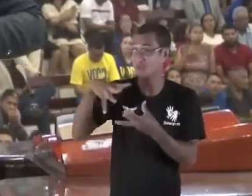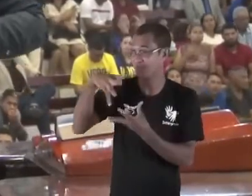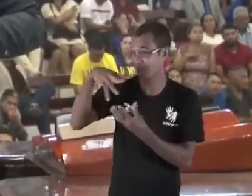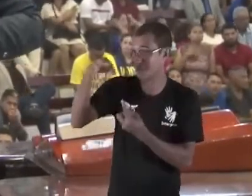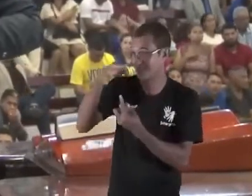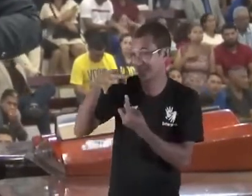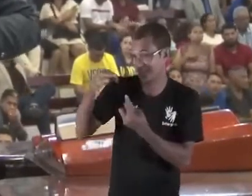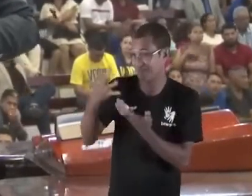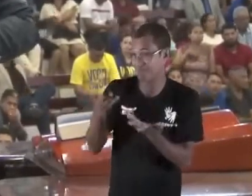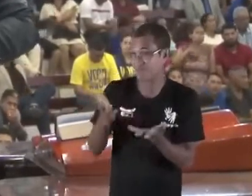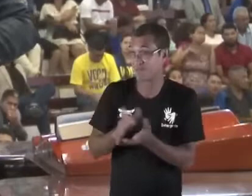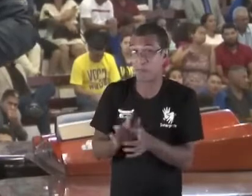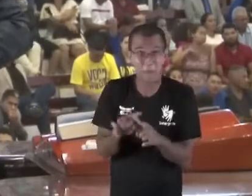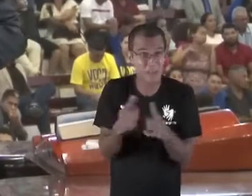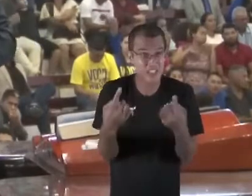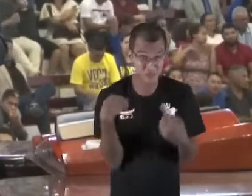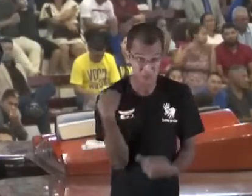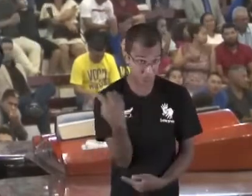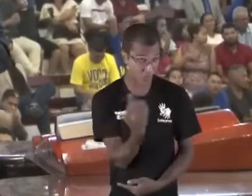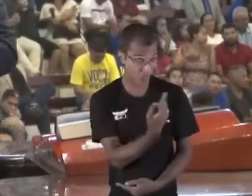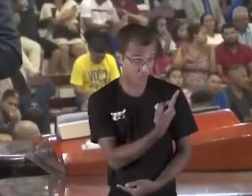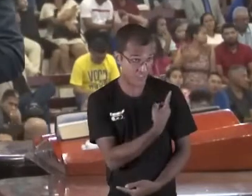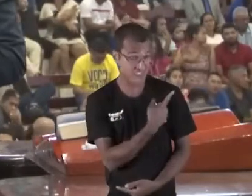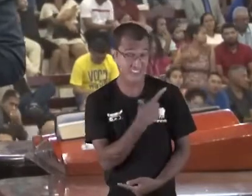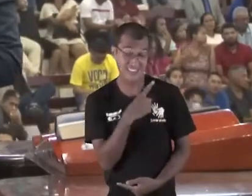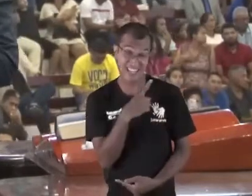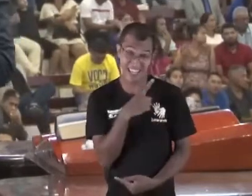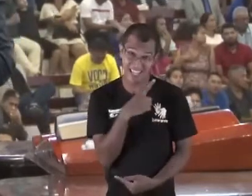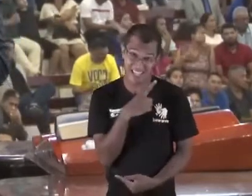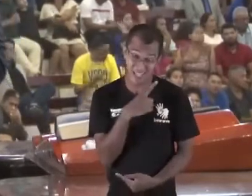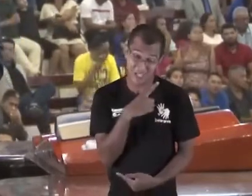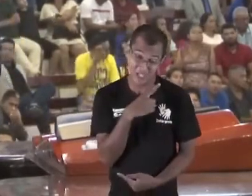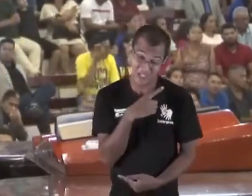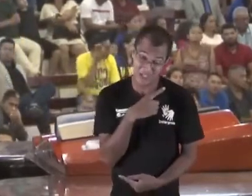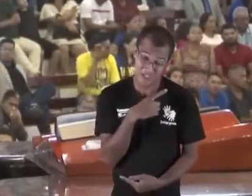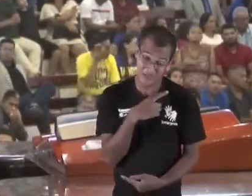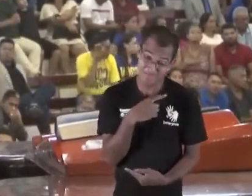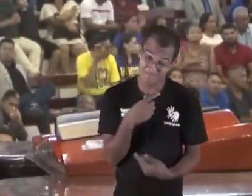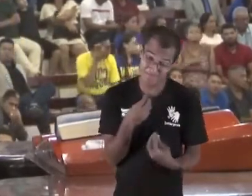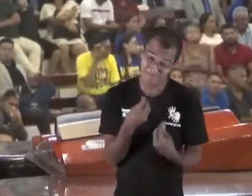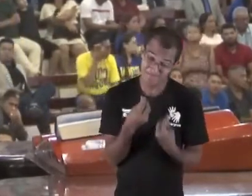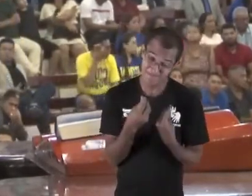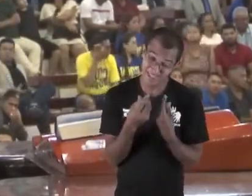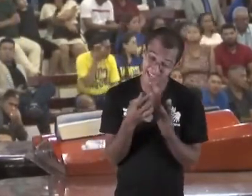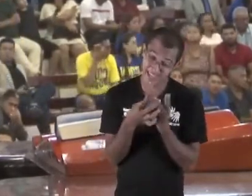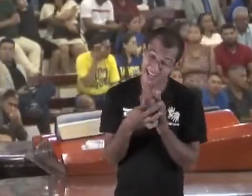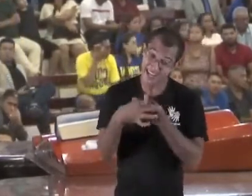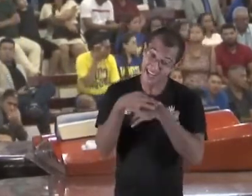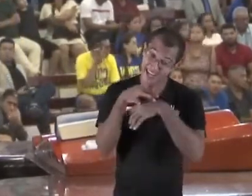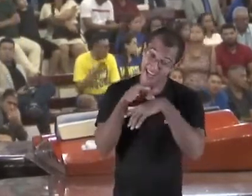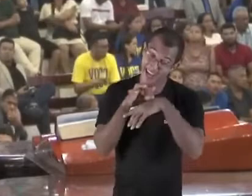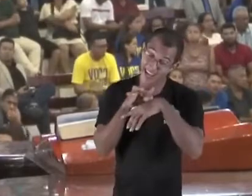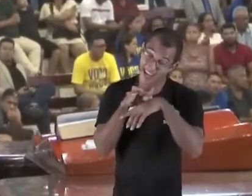Mas nós temos um negocinho chamado carne,